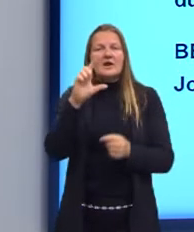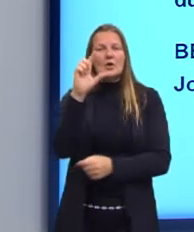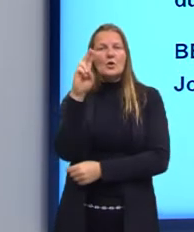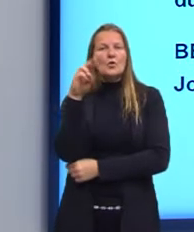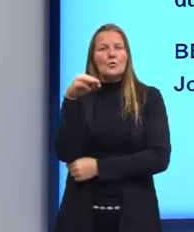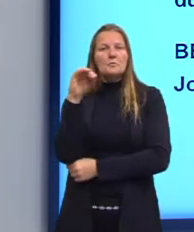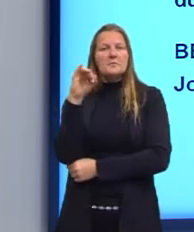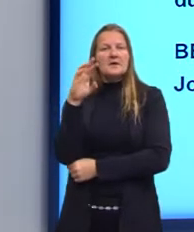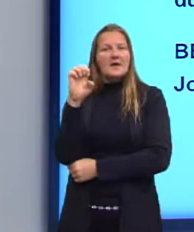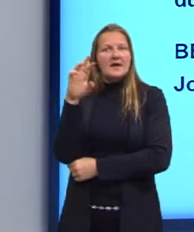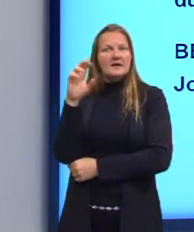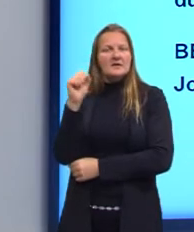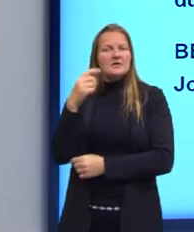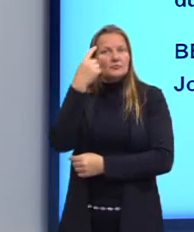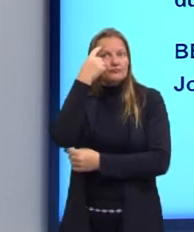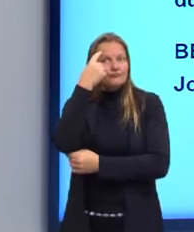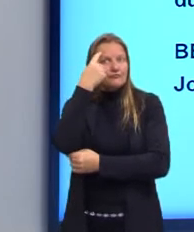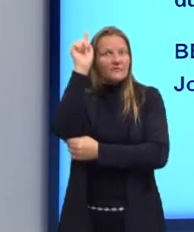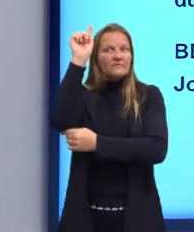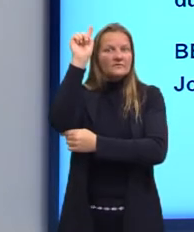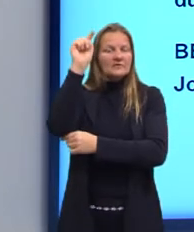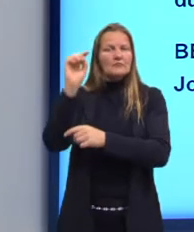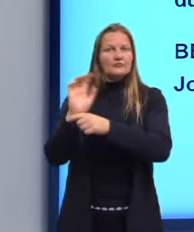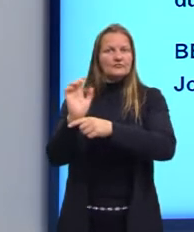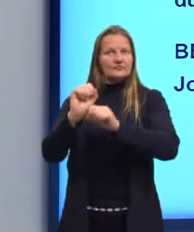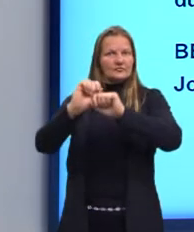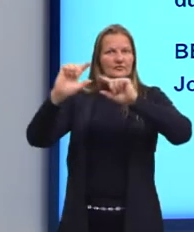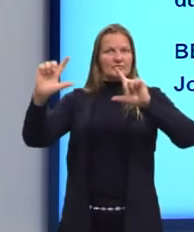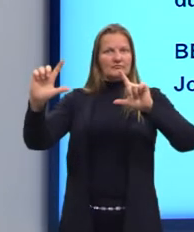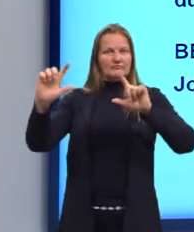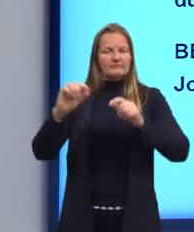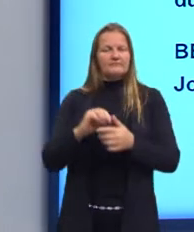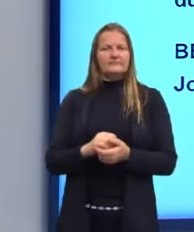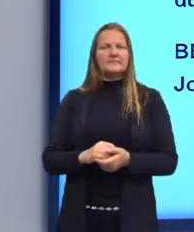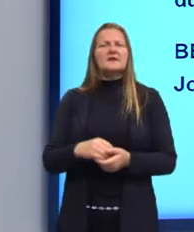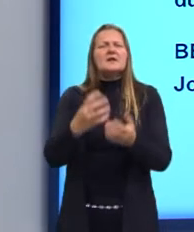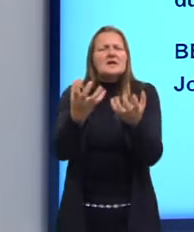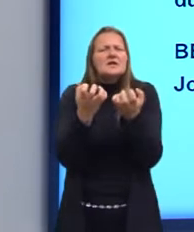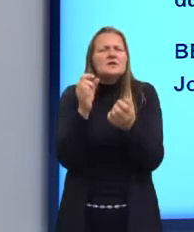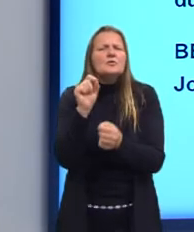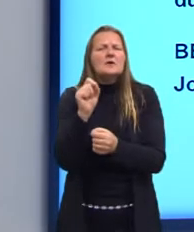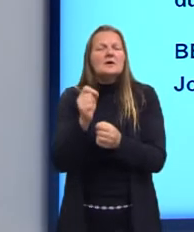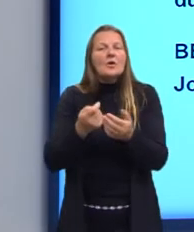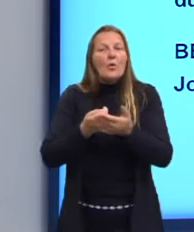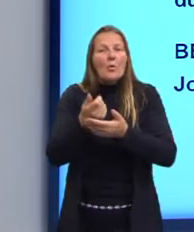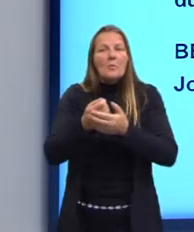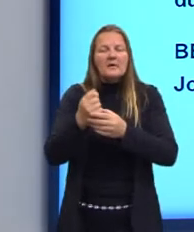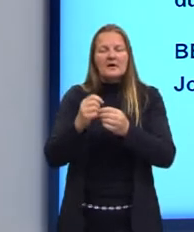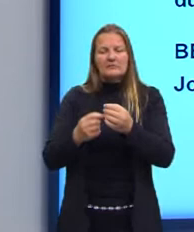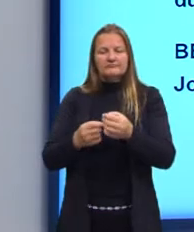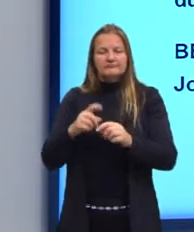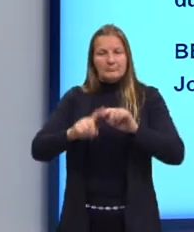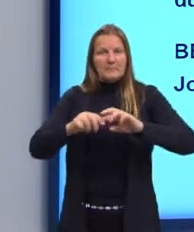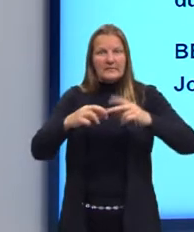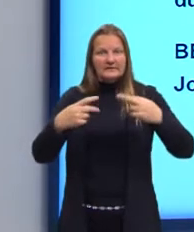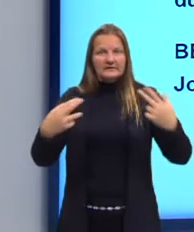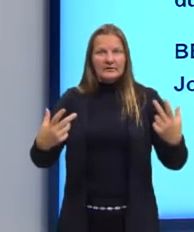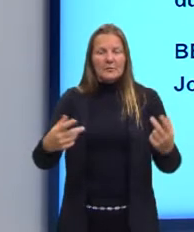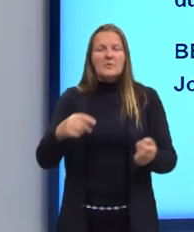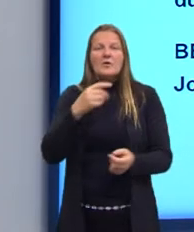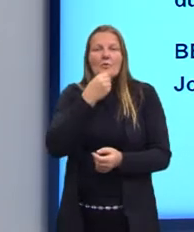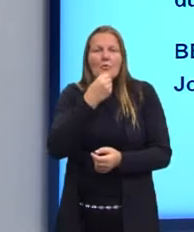um dos inventores do cinema queria adquirir um aparelho e